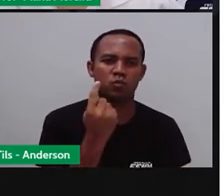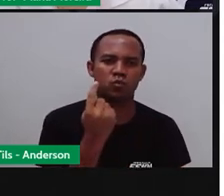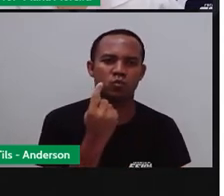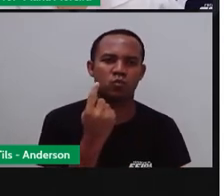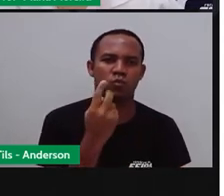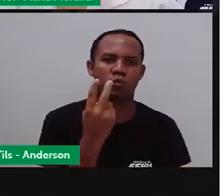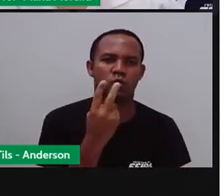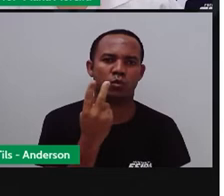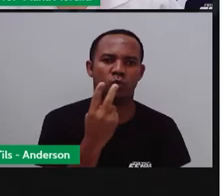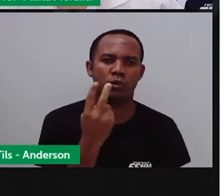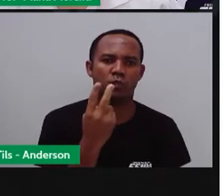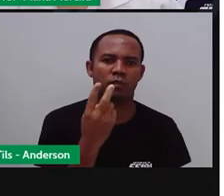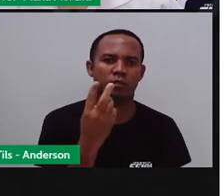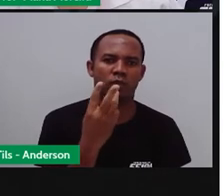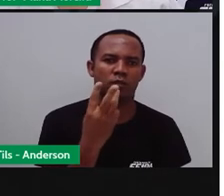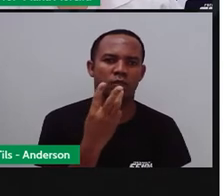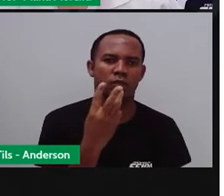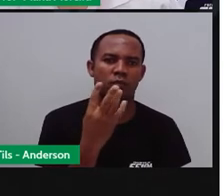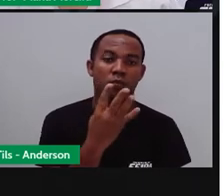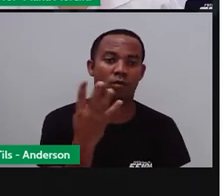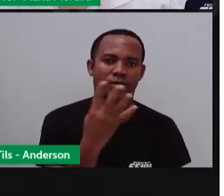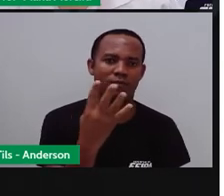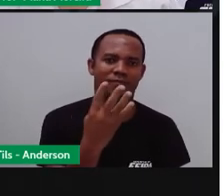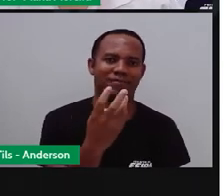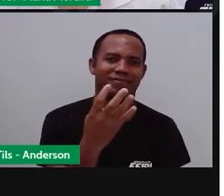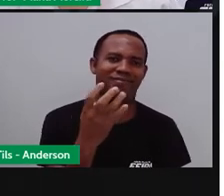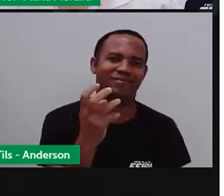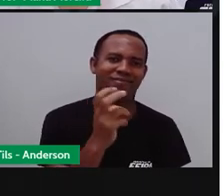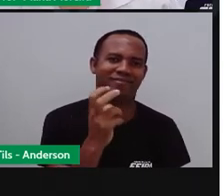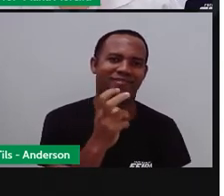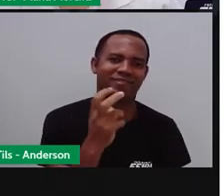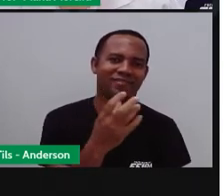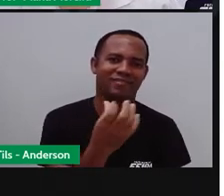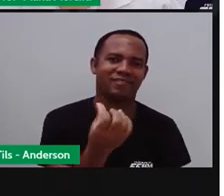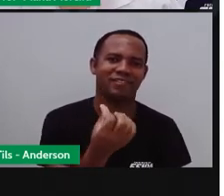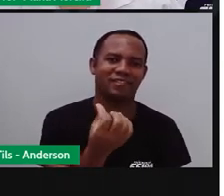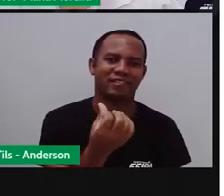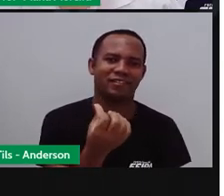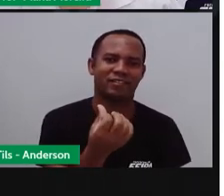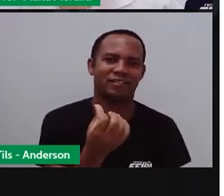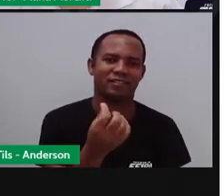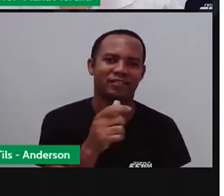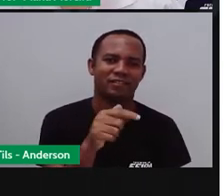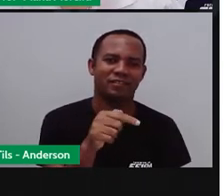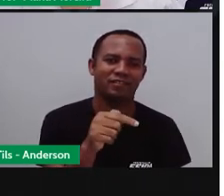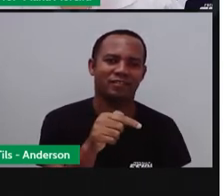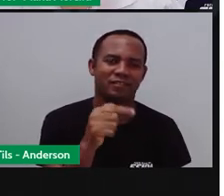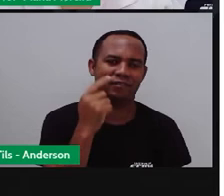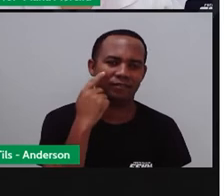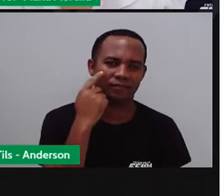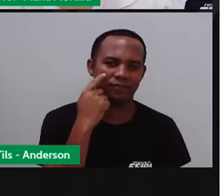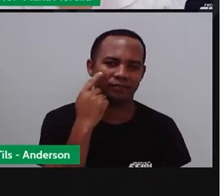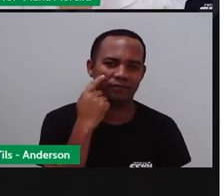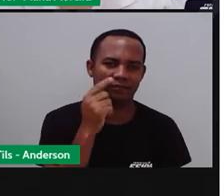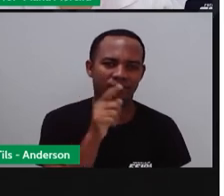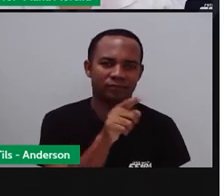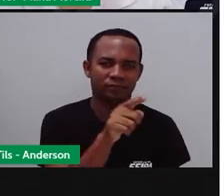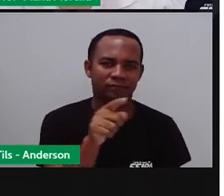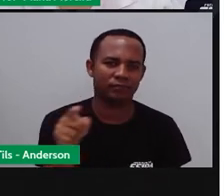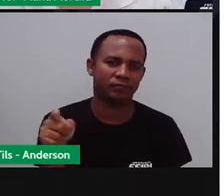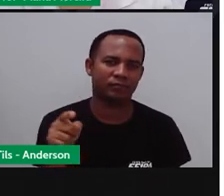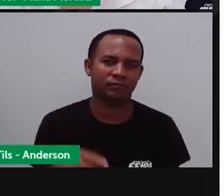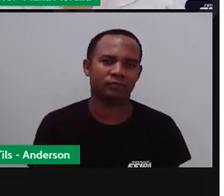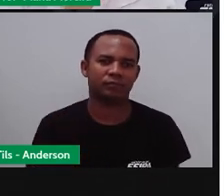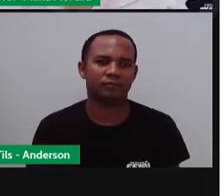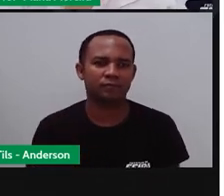dois, três, quatro, cinco, seis, sete. Então, essa primeira criança